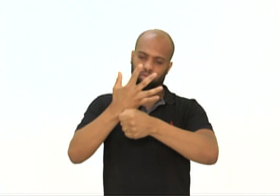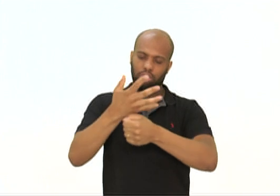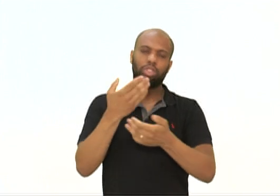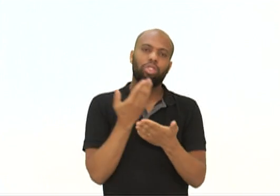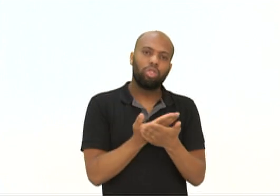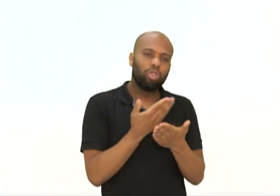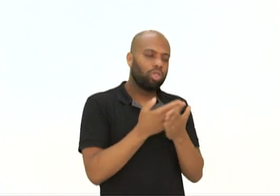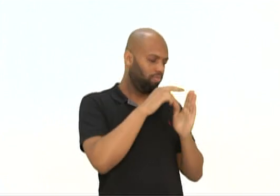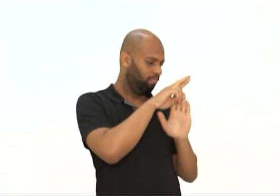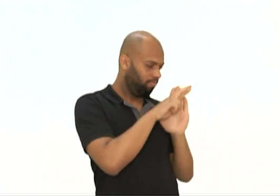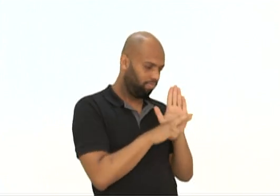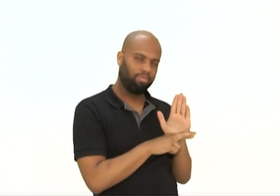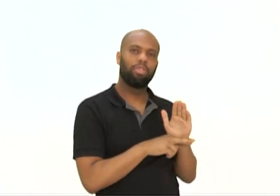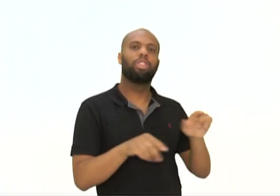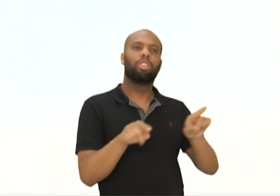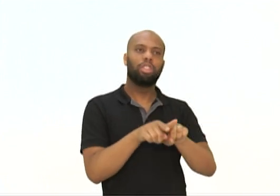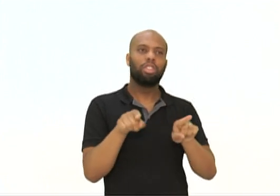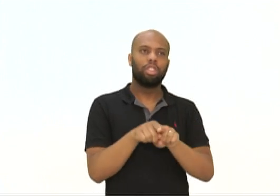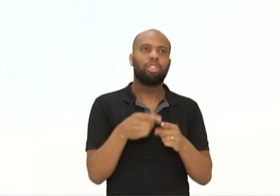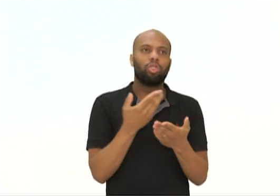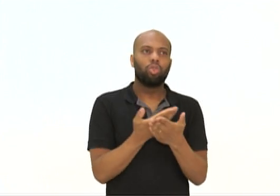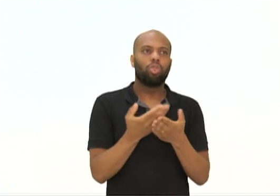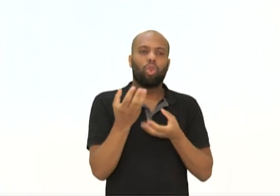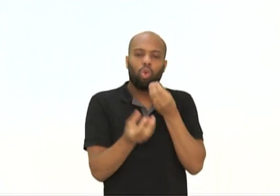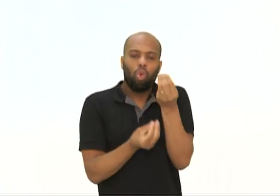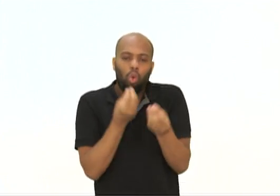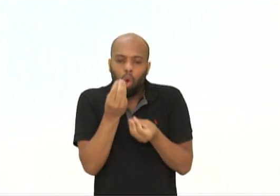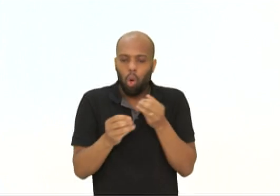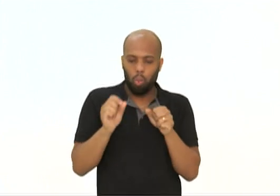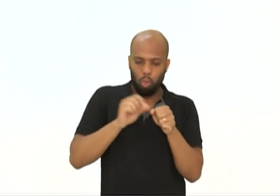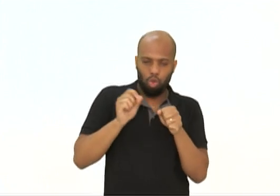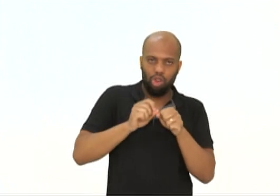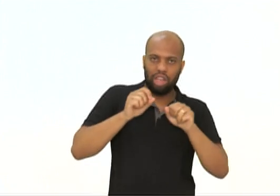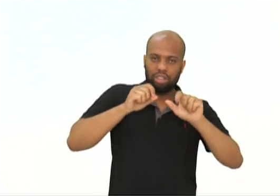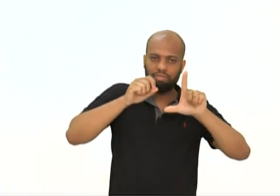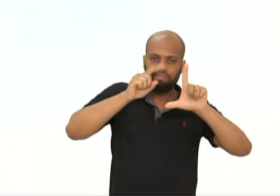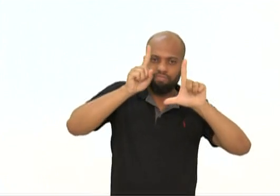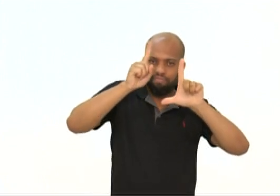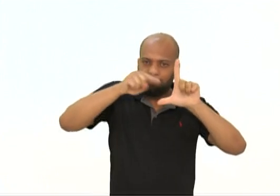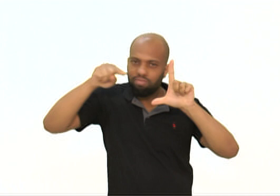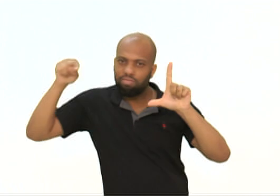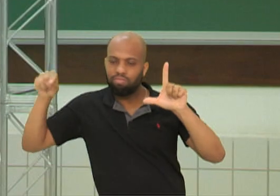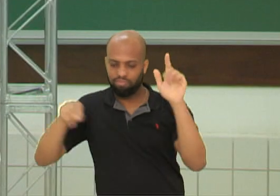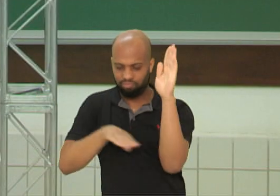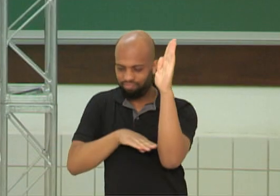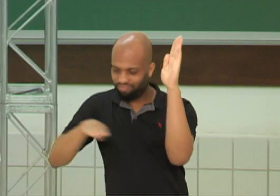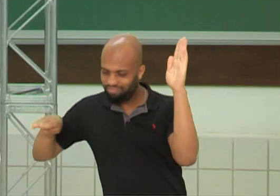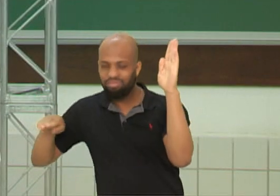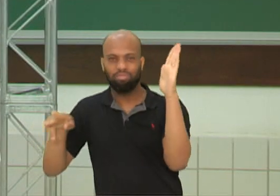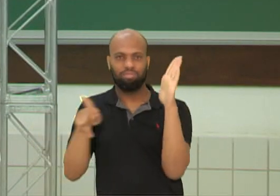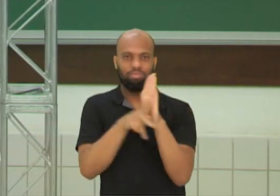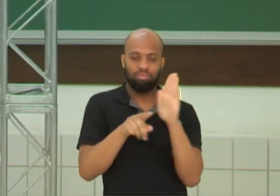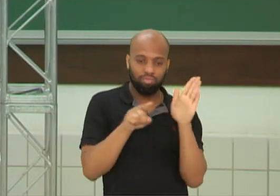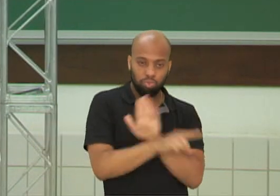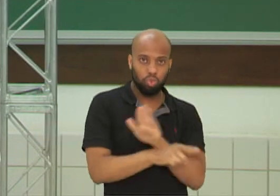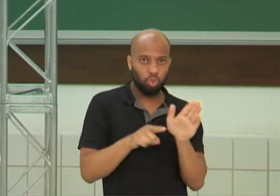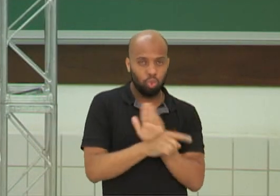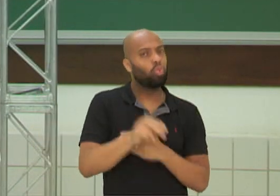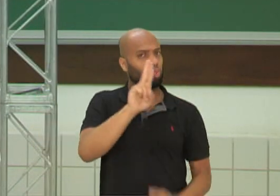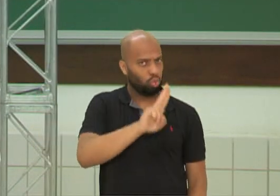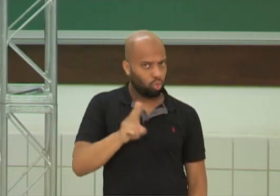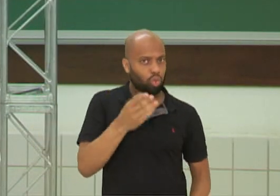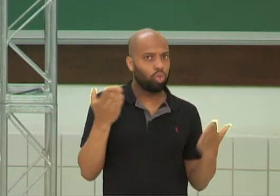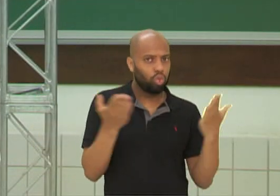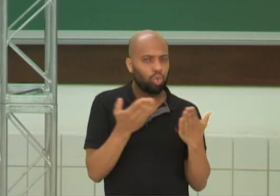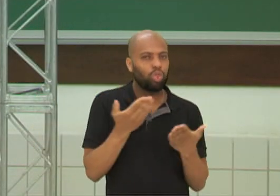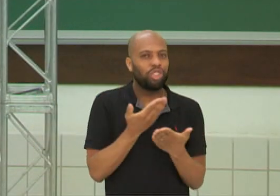Falamos de propriedades, da construção gráfica do exercício. Nós resolvemos um exercício de aplicação,